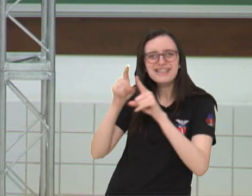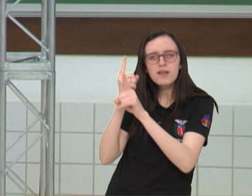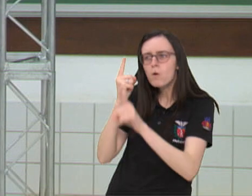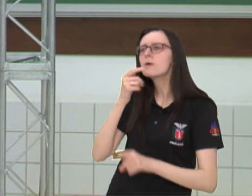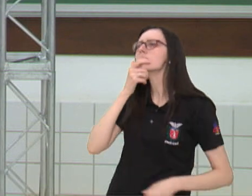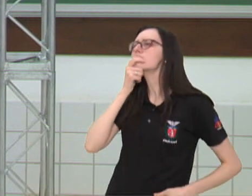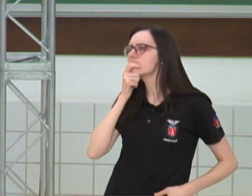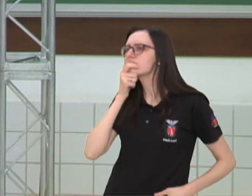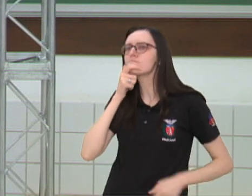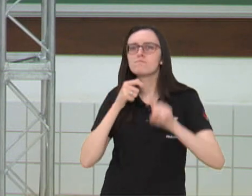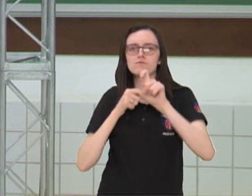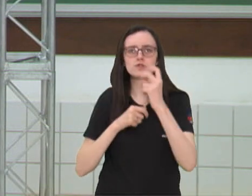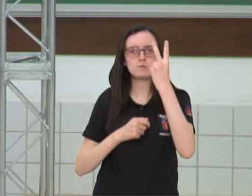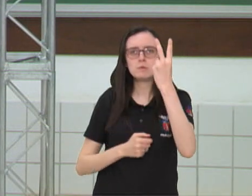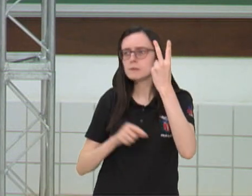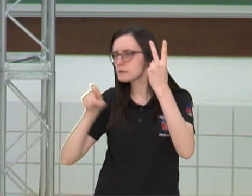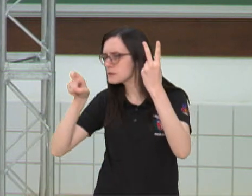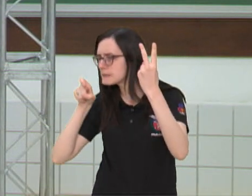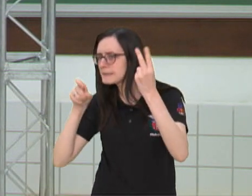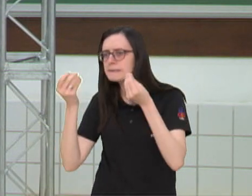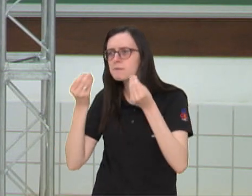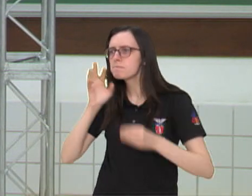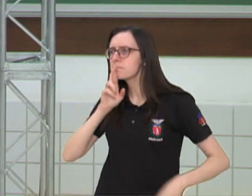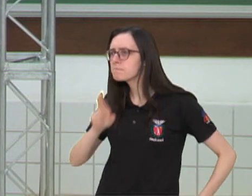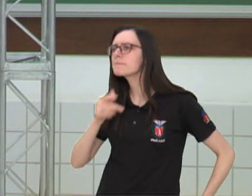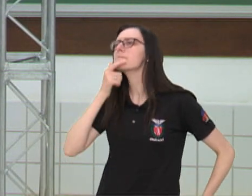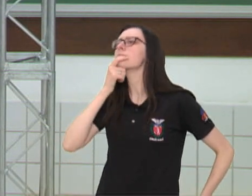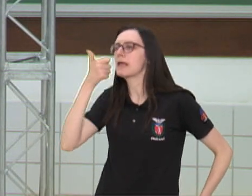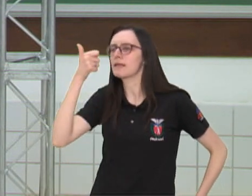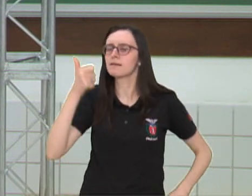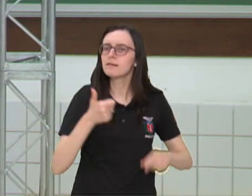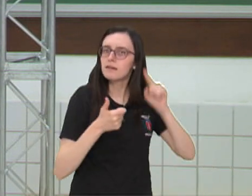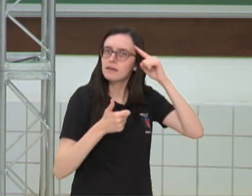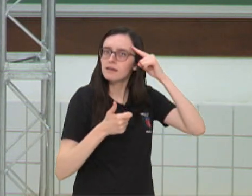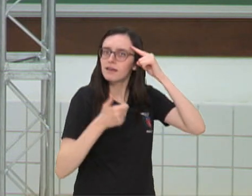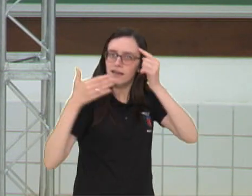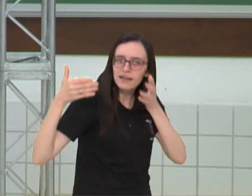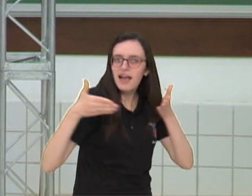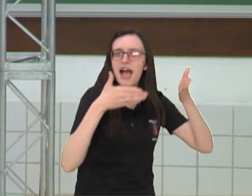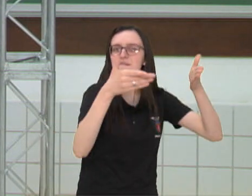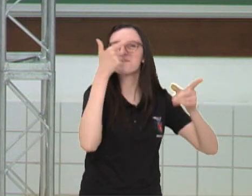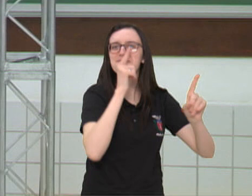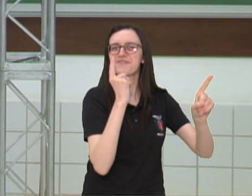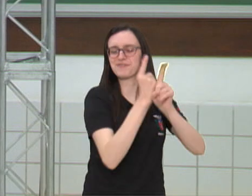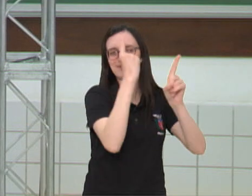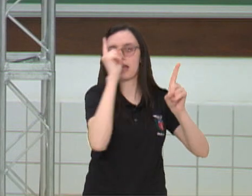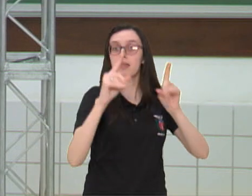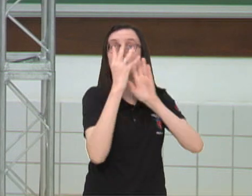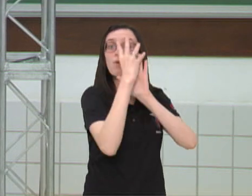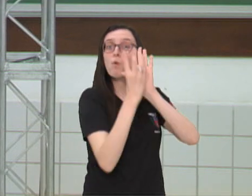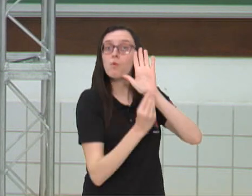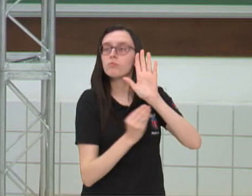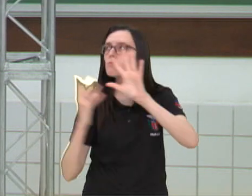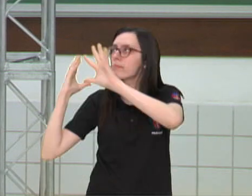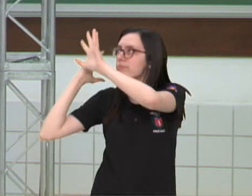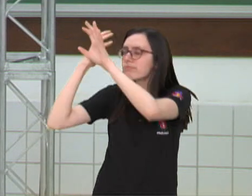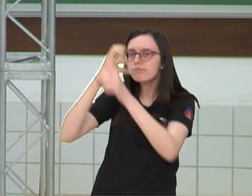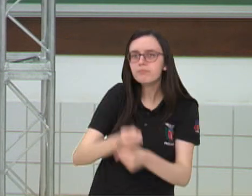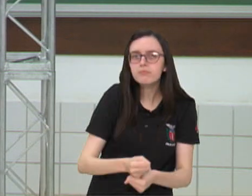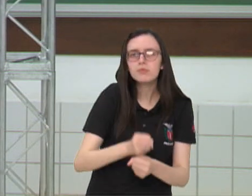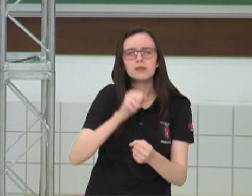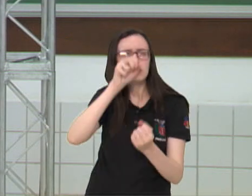calcular uma raiz da função para resolver o exercício. Então, a gente precisa entender o conteúdo como um todo. E na hora de ler